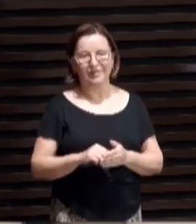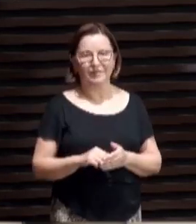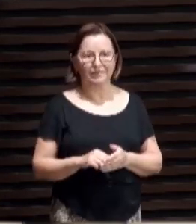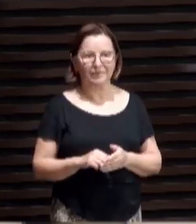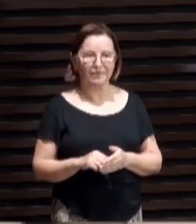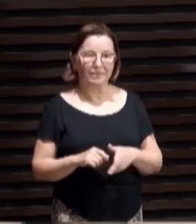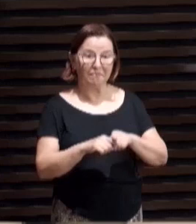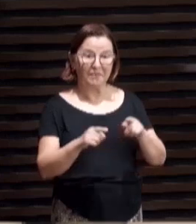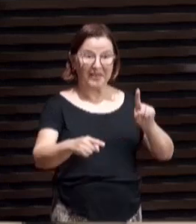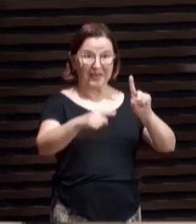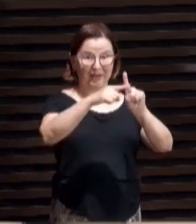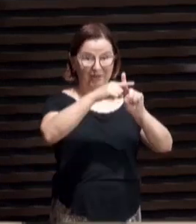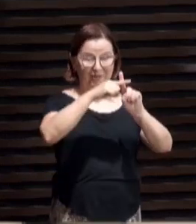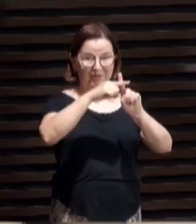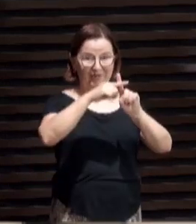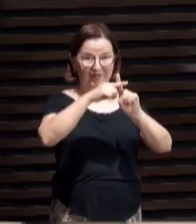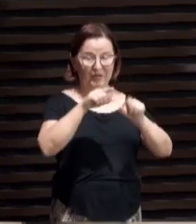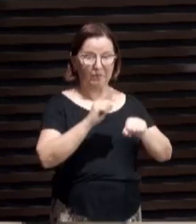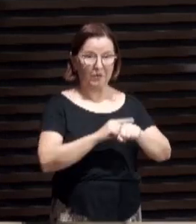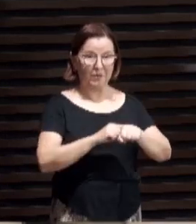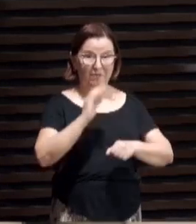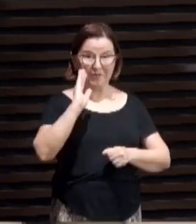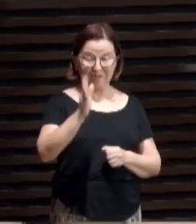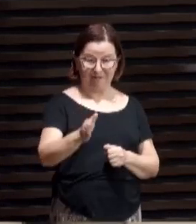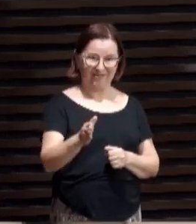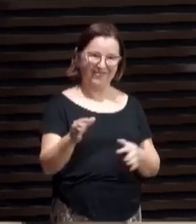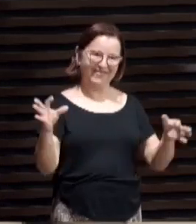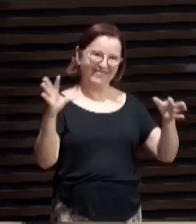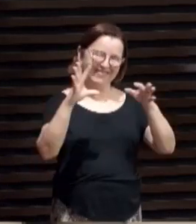clímax da intimidade